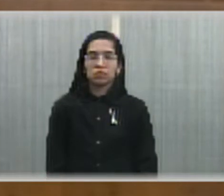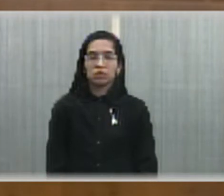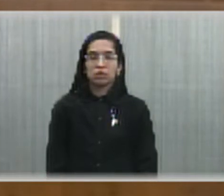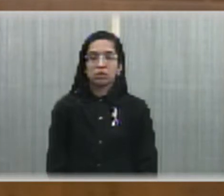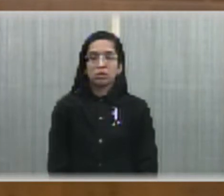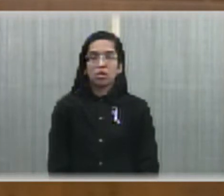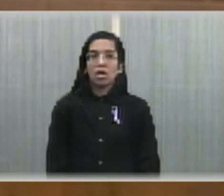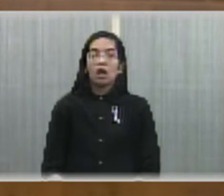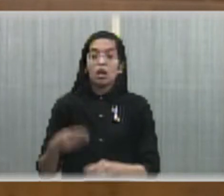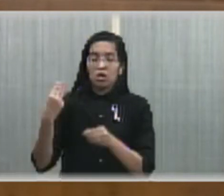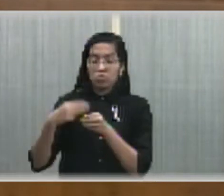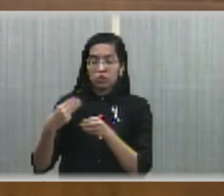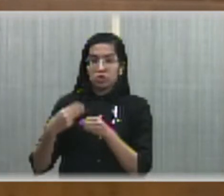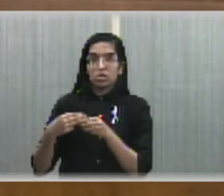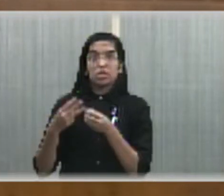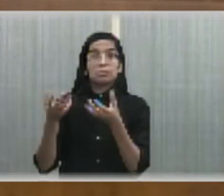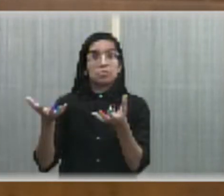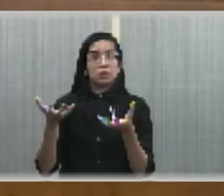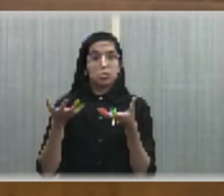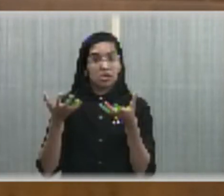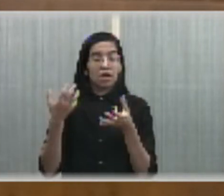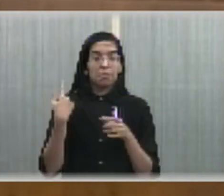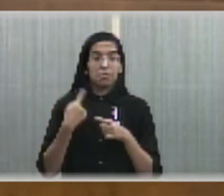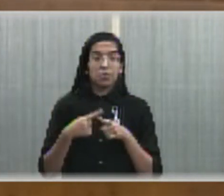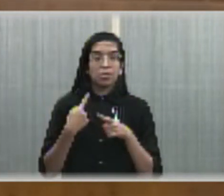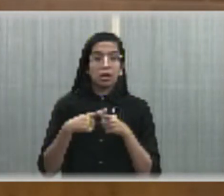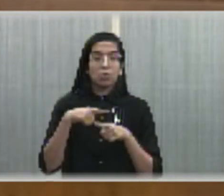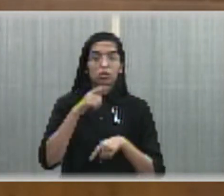município até quer, porque o estado está